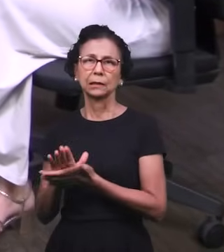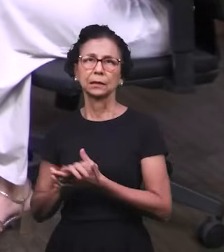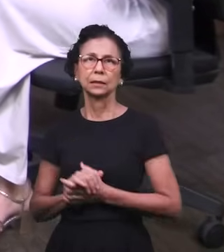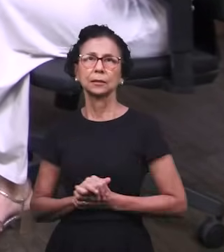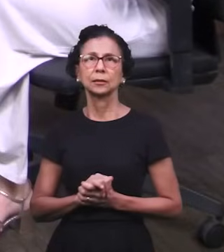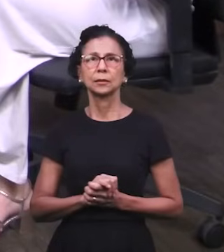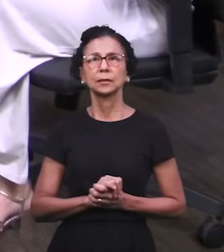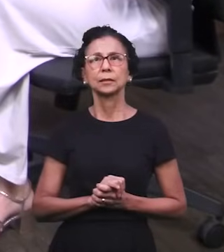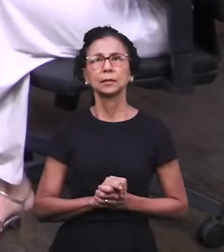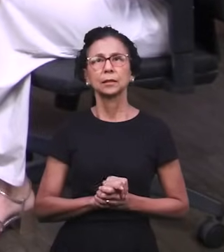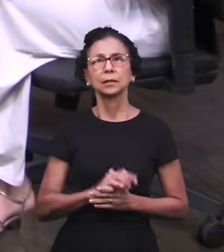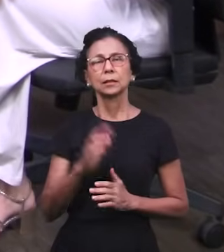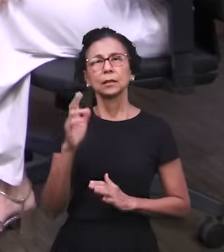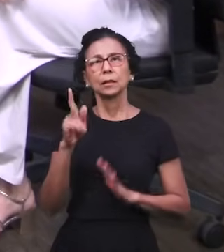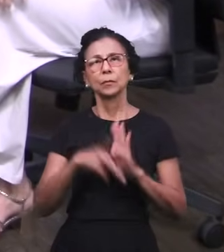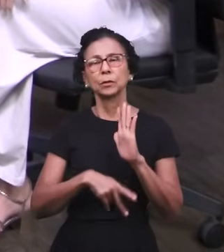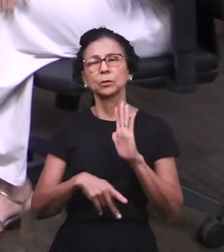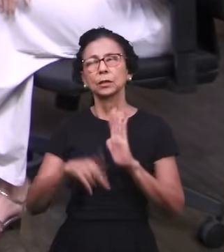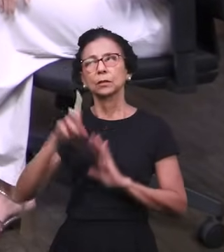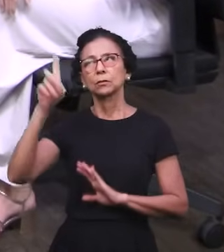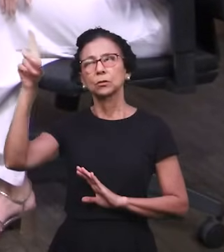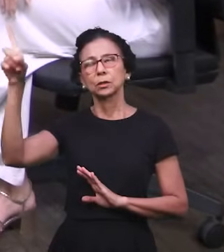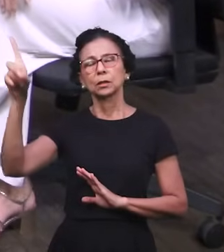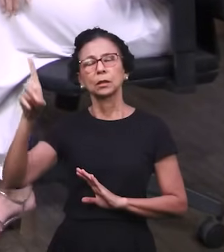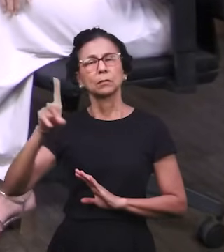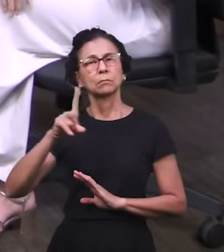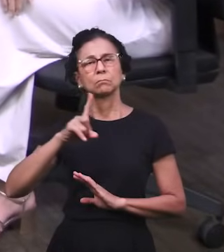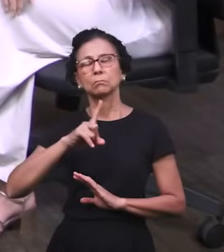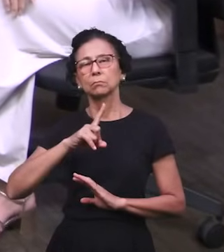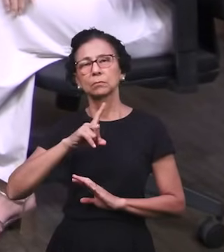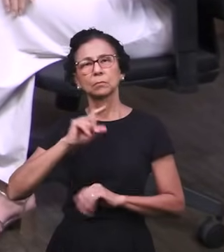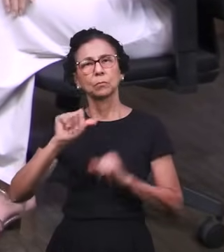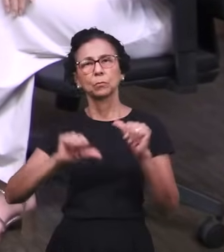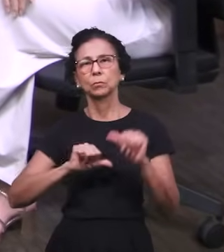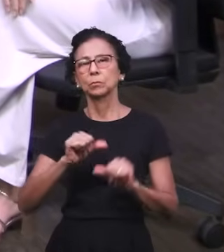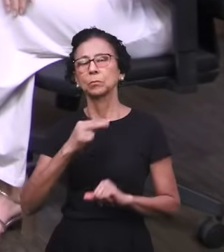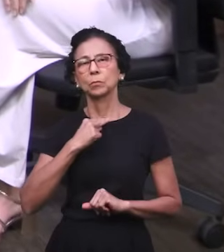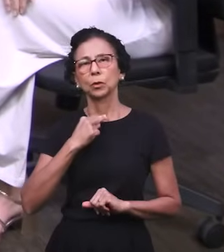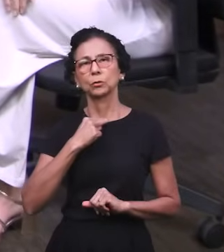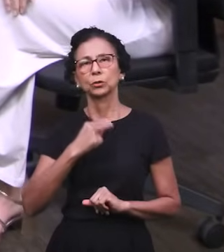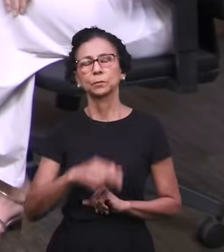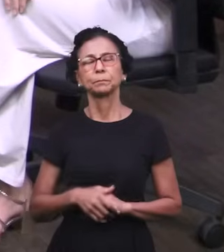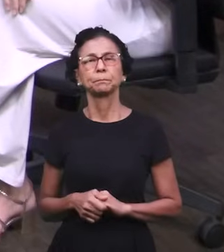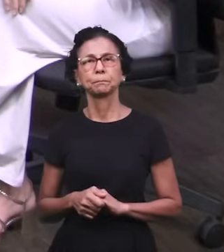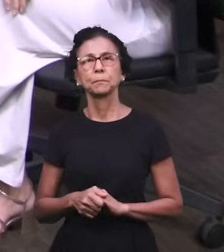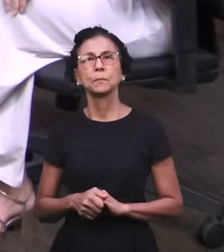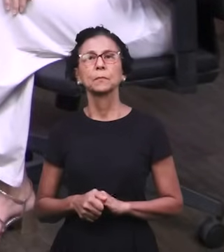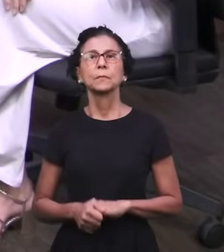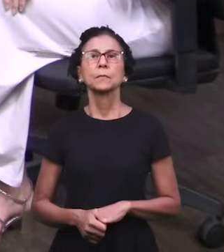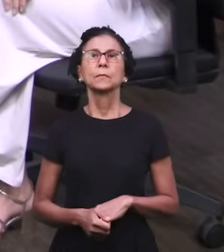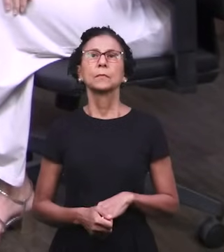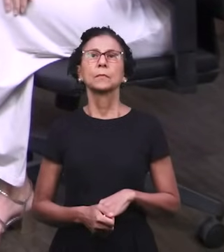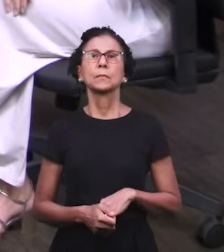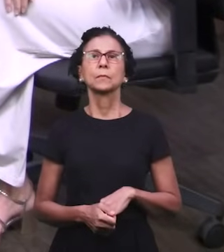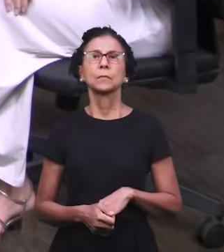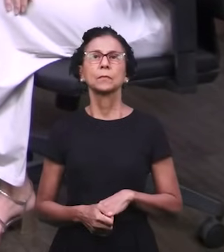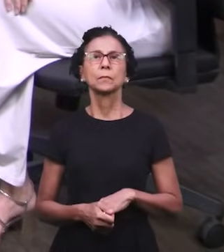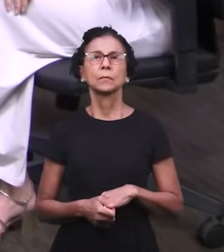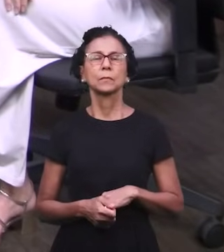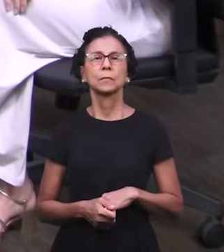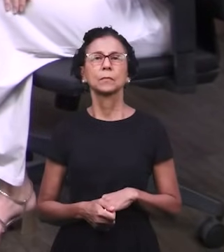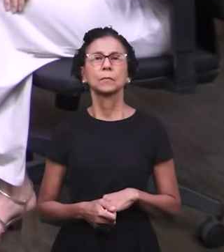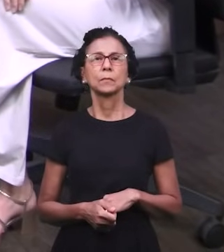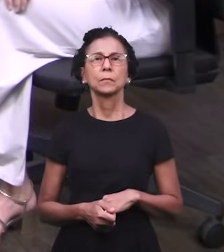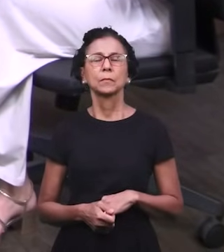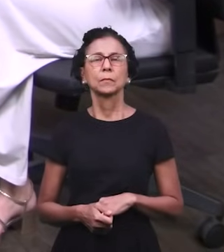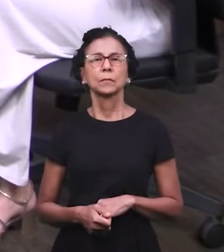participação de jovens de fora no quadro Fala Jovem, e nós vamos ter hoje a participação da nossa irmã Sara.